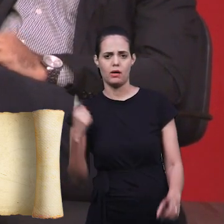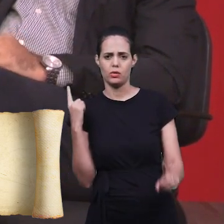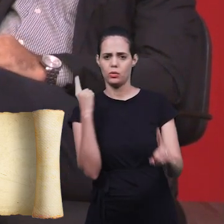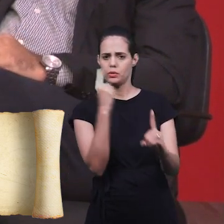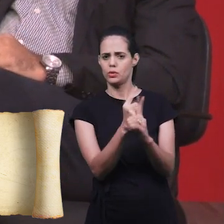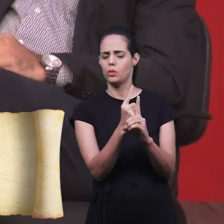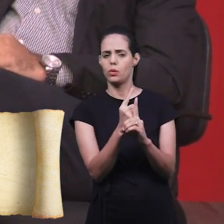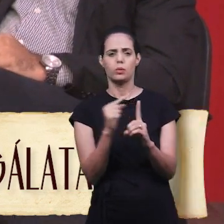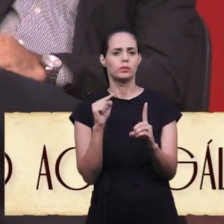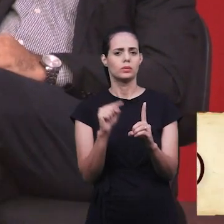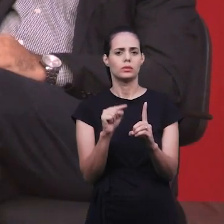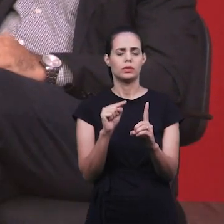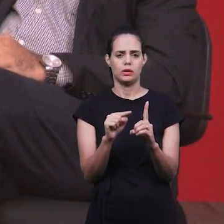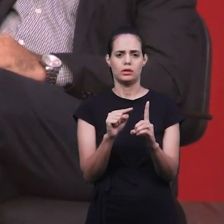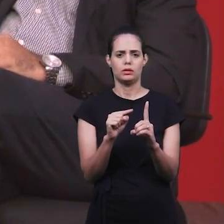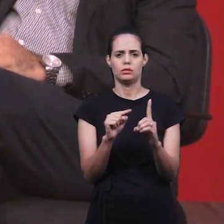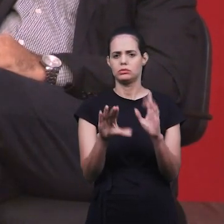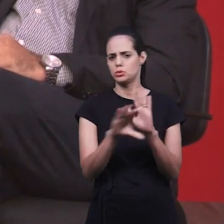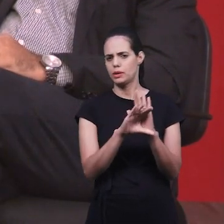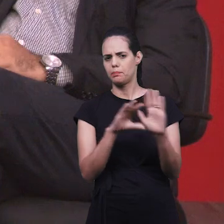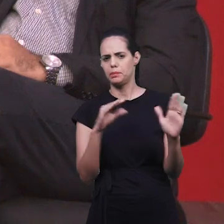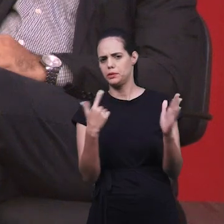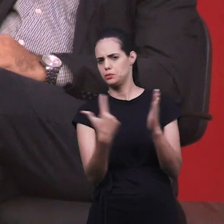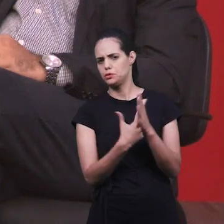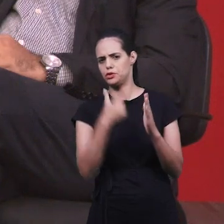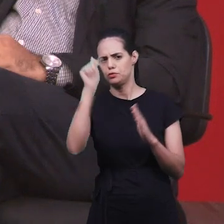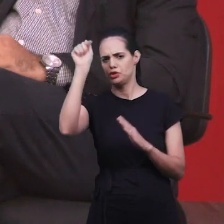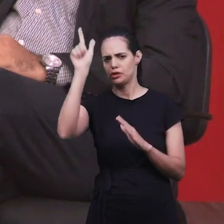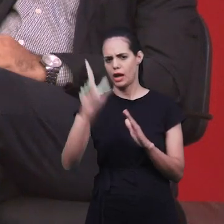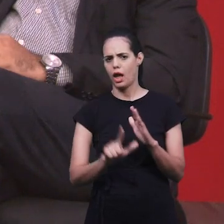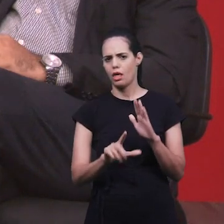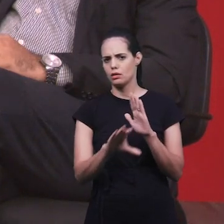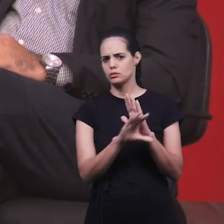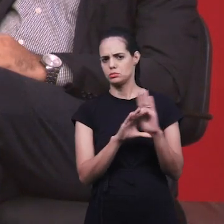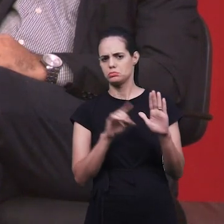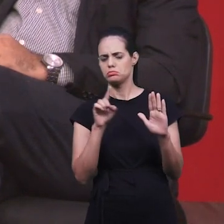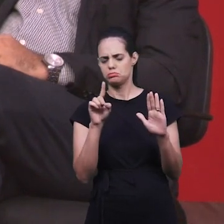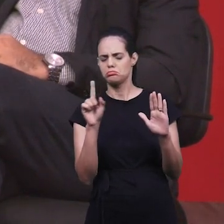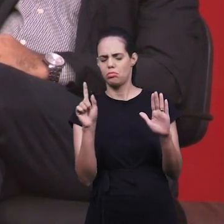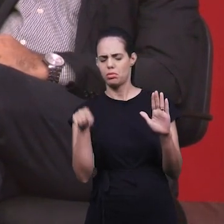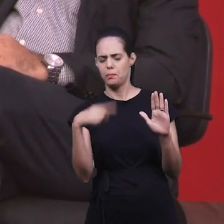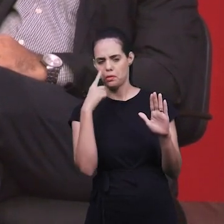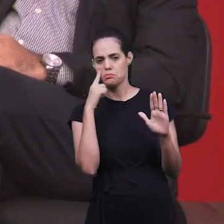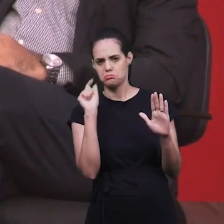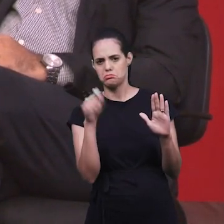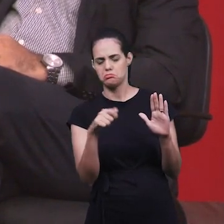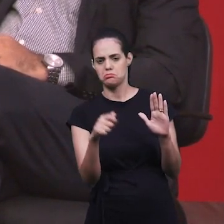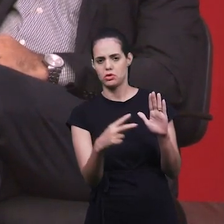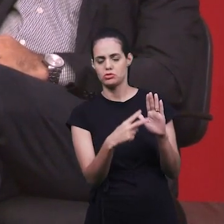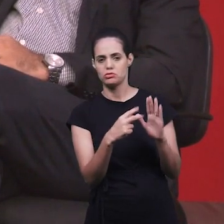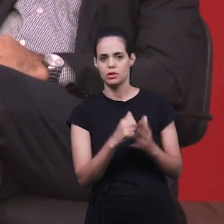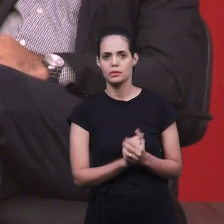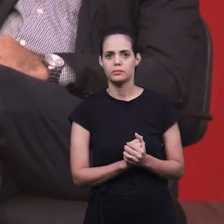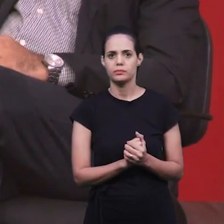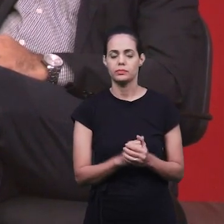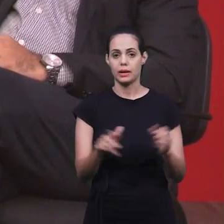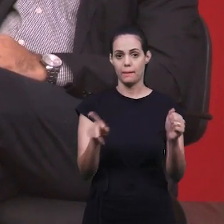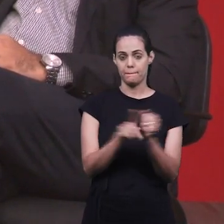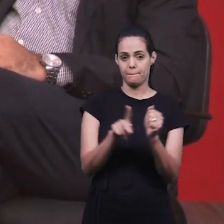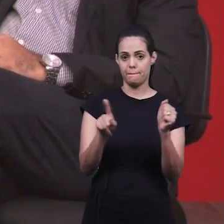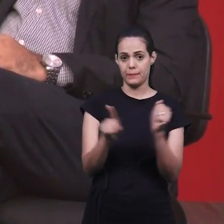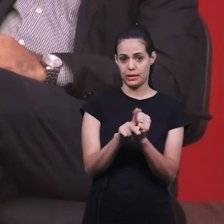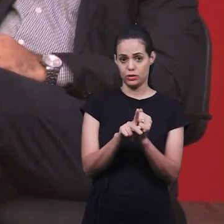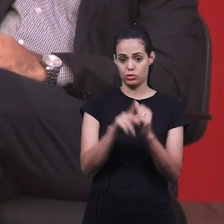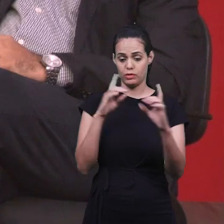com... Está relatado aqui no livro de Gálatas, em Gálatas 2, todos vão ver a referência aí, que Pedro chega